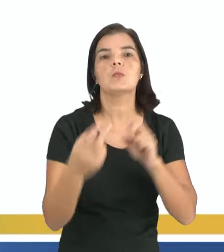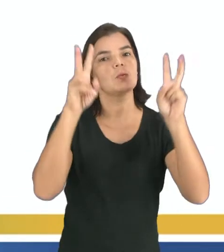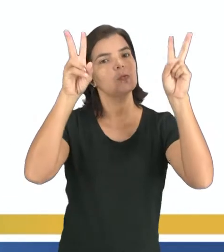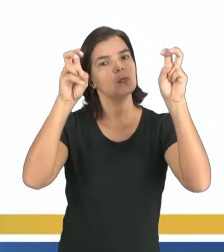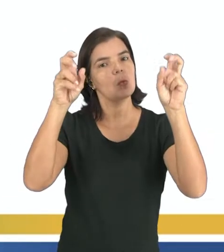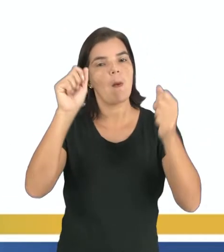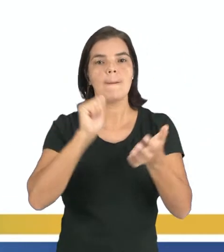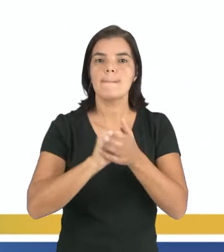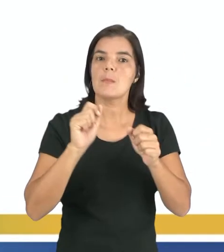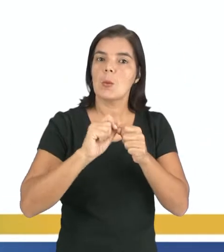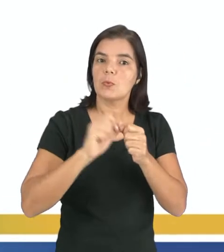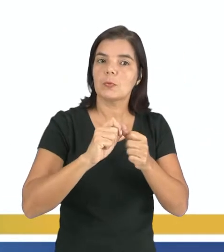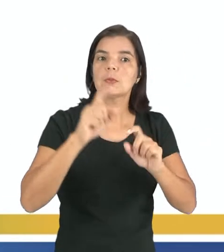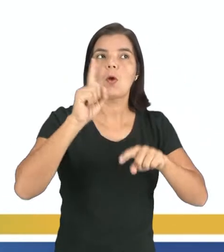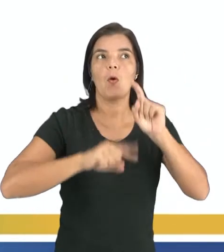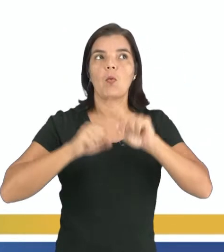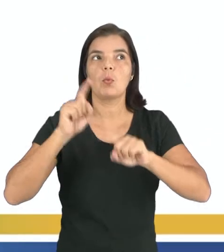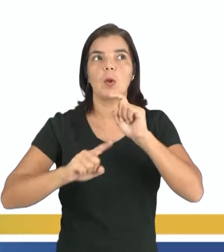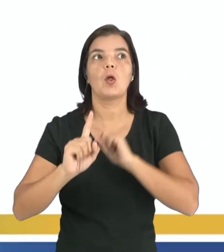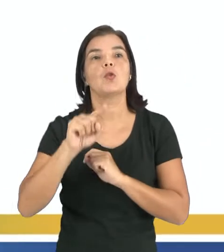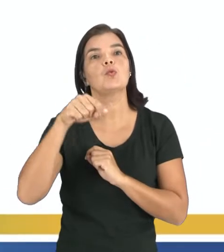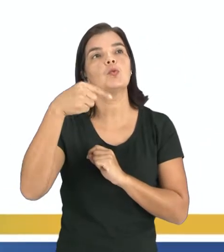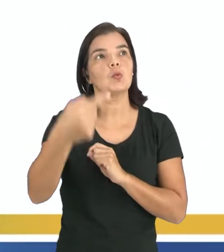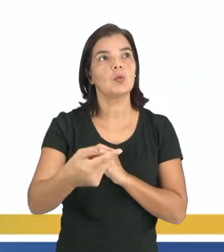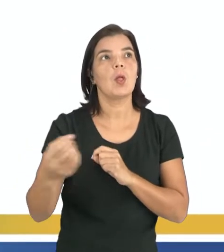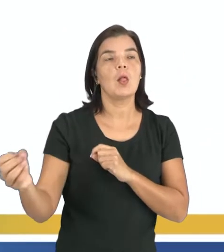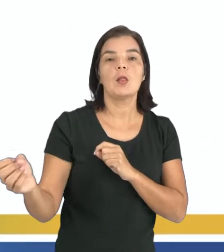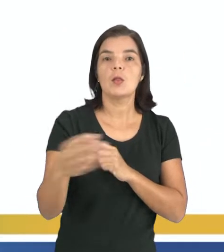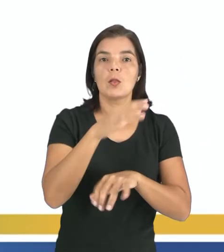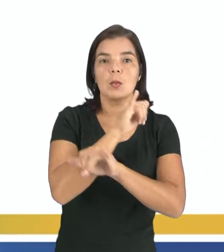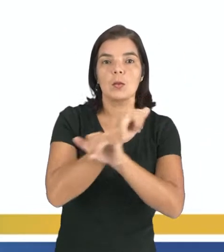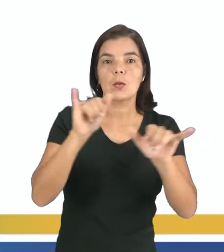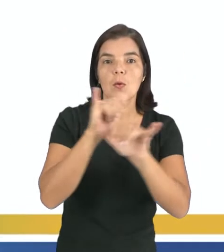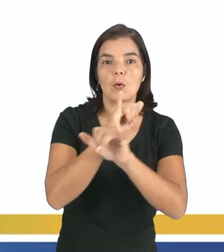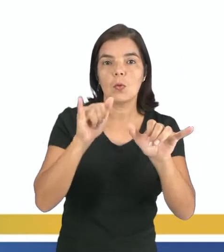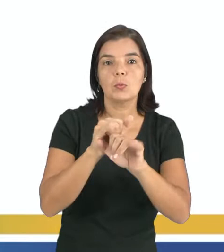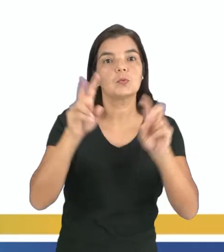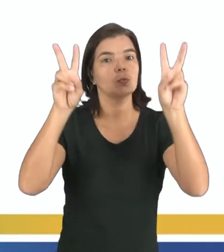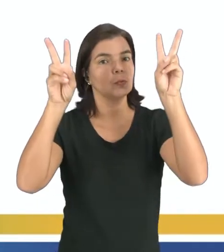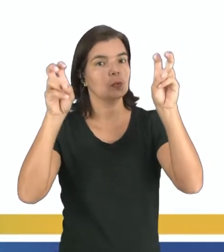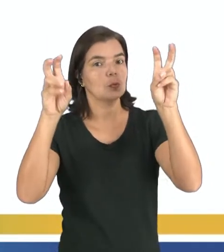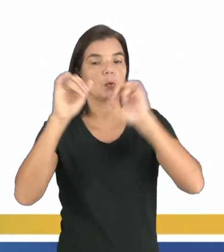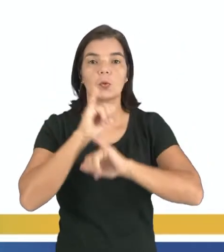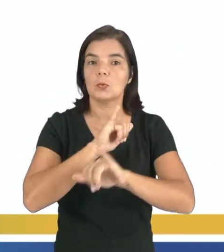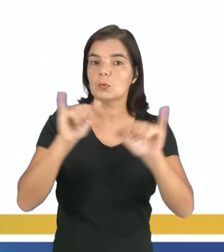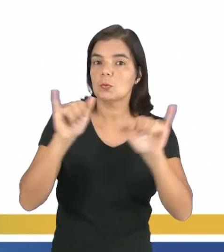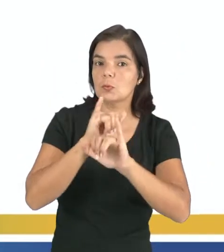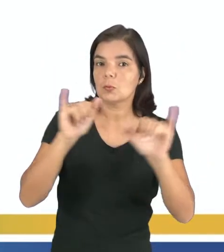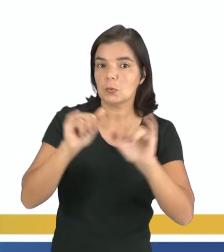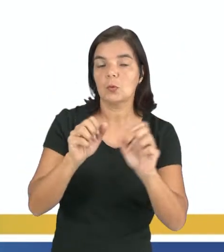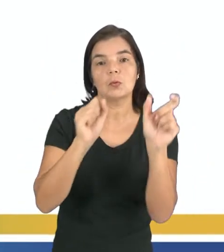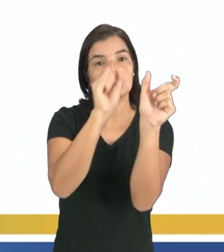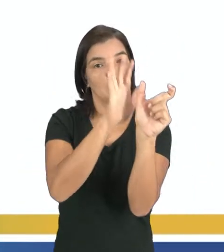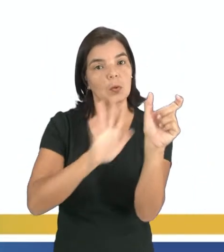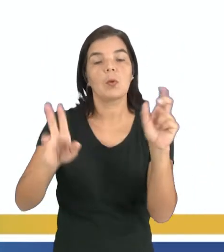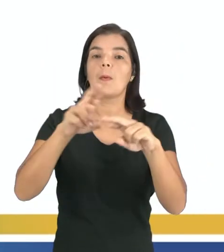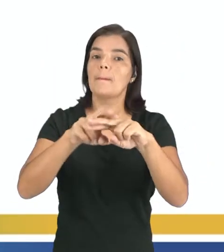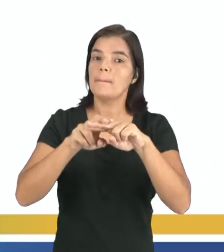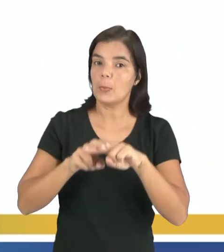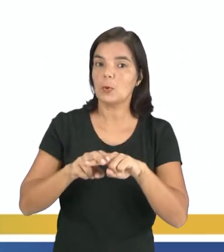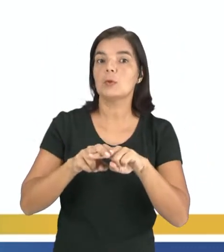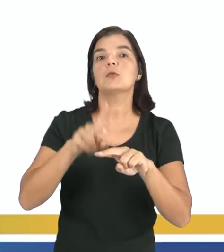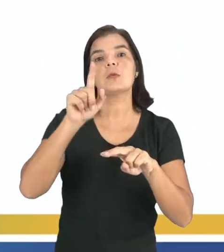para produzir o seu material. No dia seguinte serão novas notícias, novos assuntos, novas charges. Por isso é considerado um